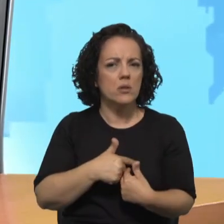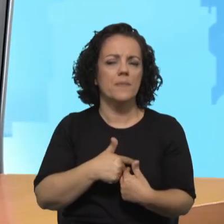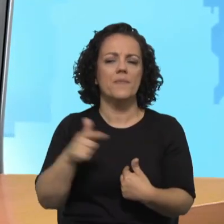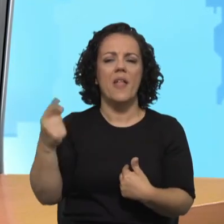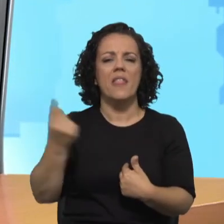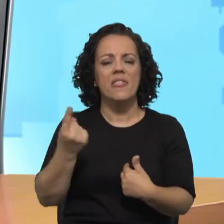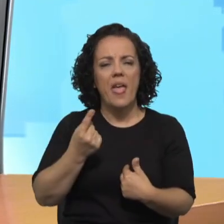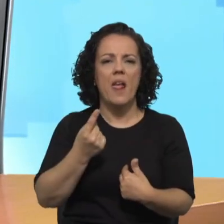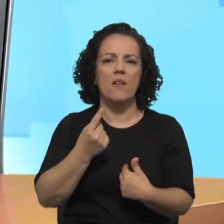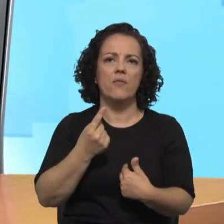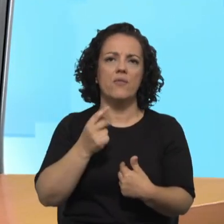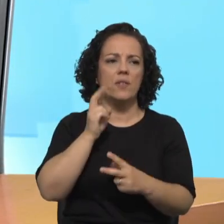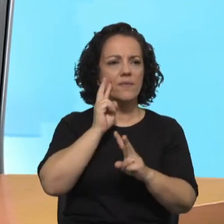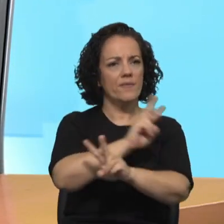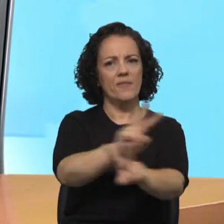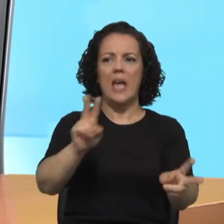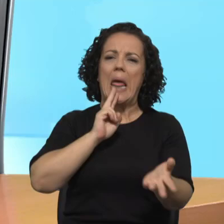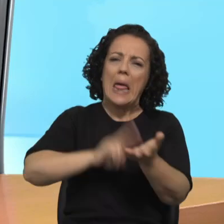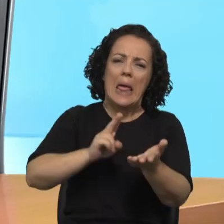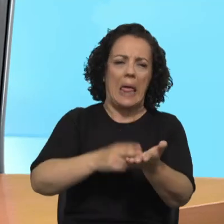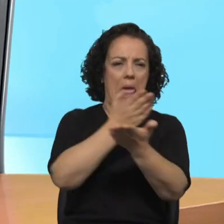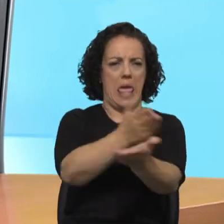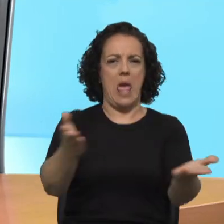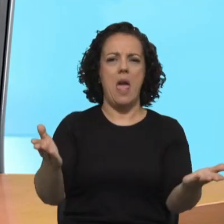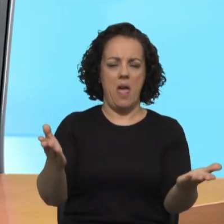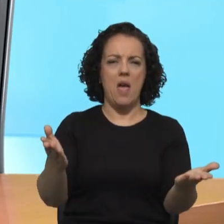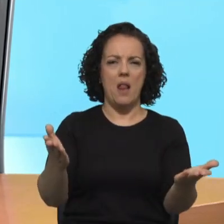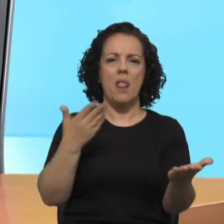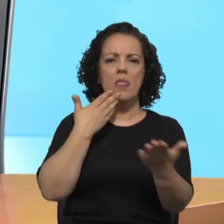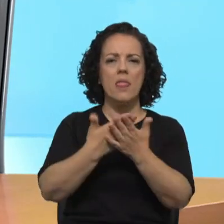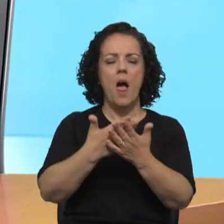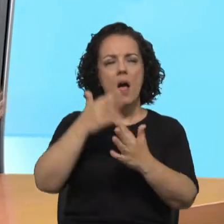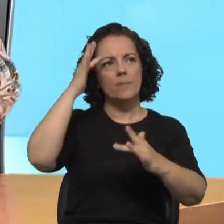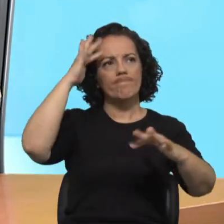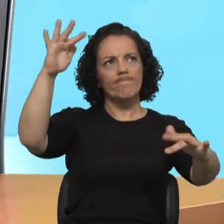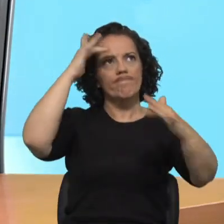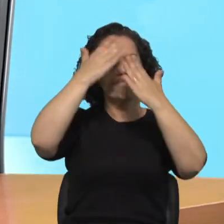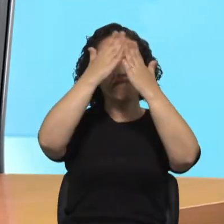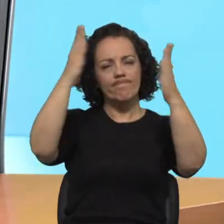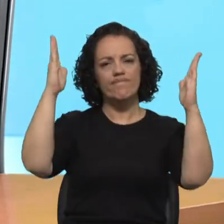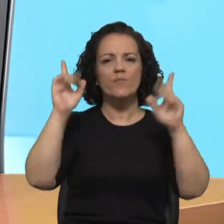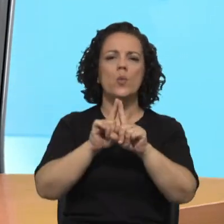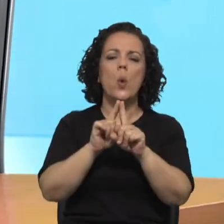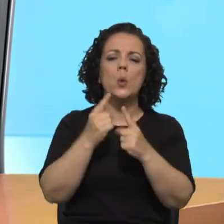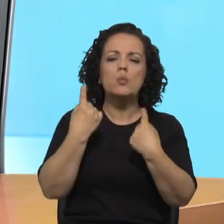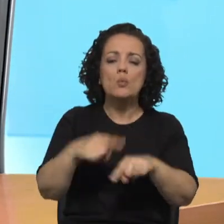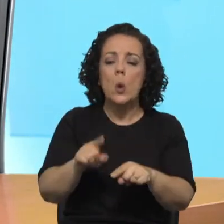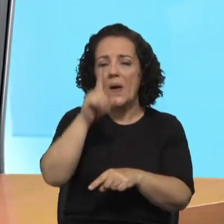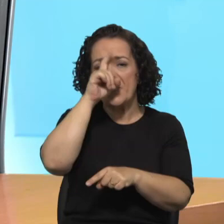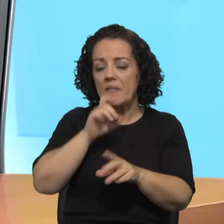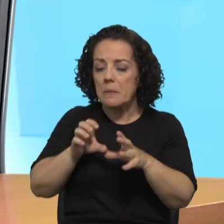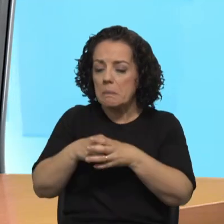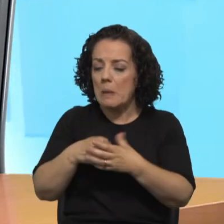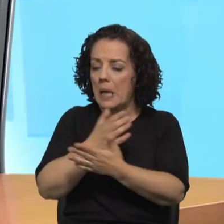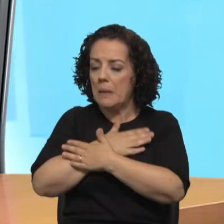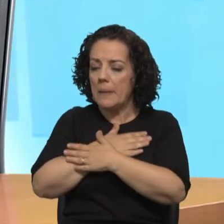mergulhar no real. E isso, eu acho que alargar o horizonte, não é? Alargar o horizonte, não ficar só no grupinho de amigos,